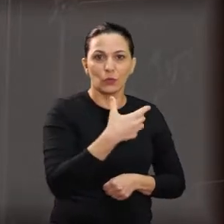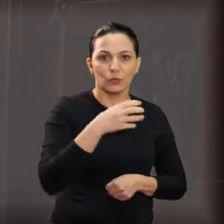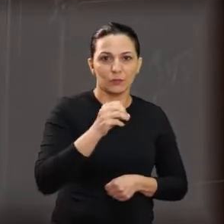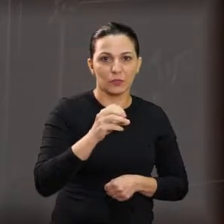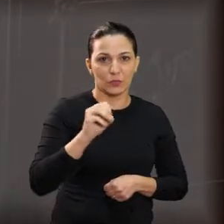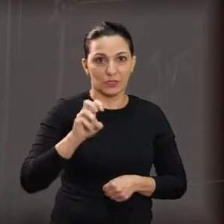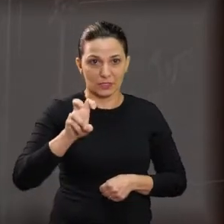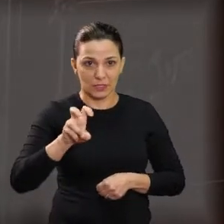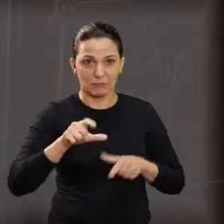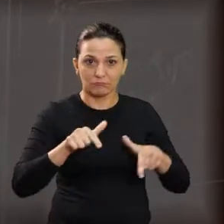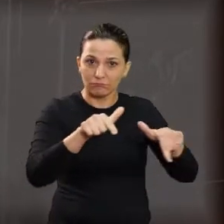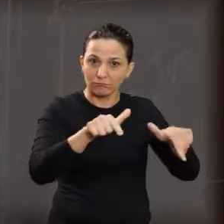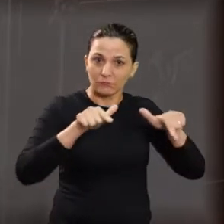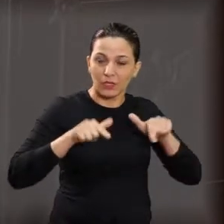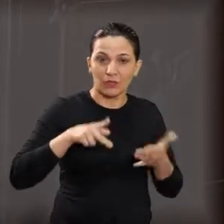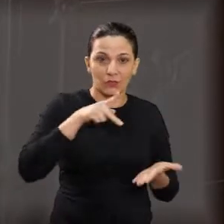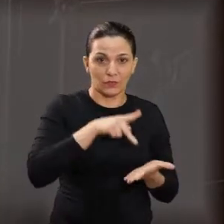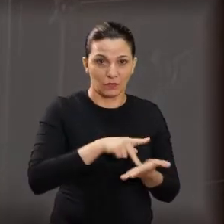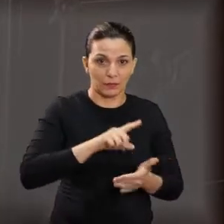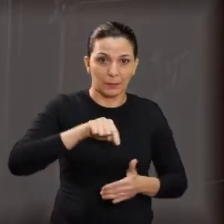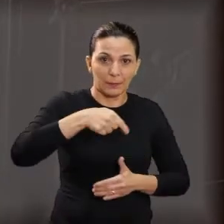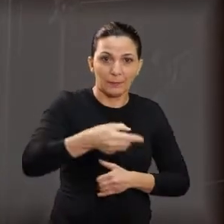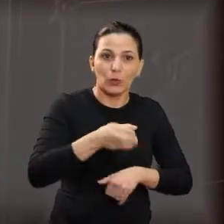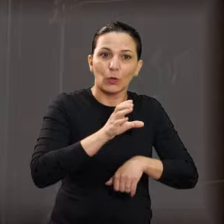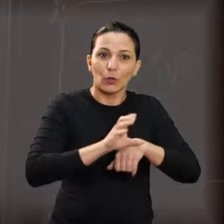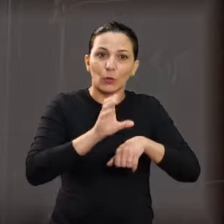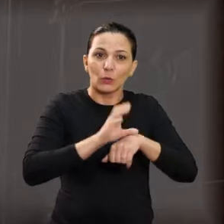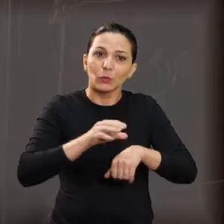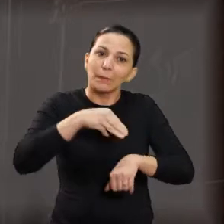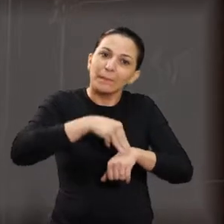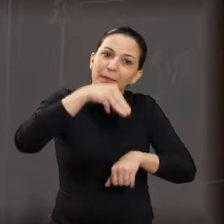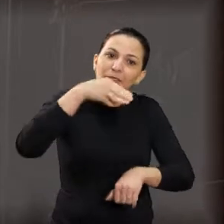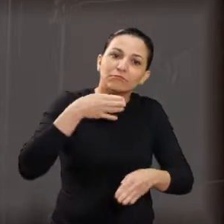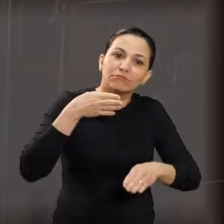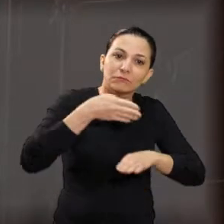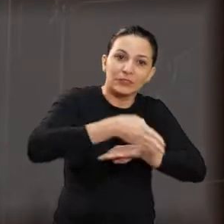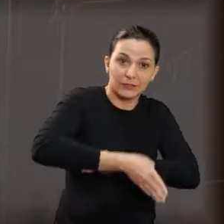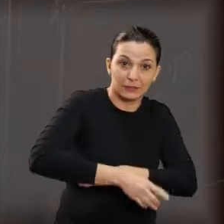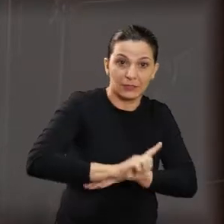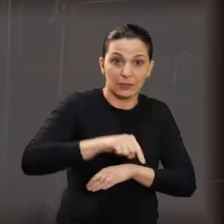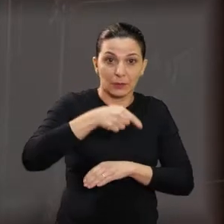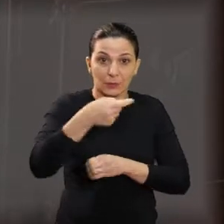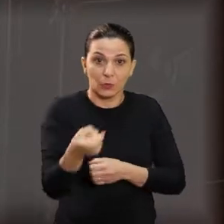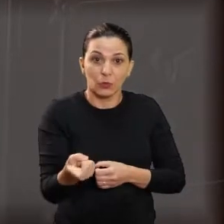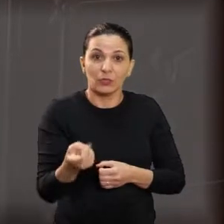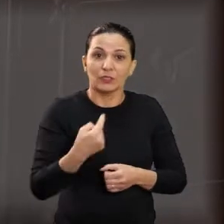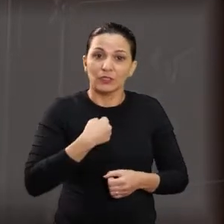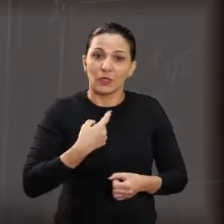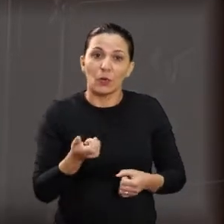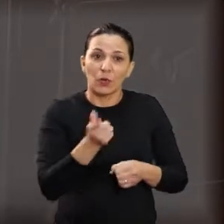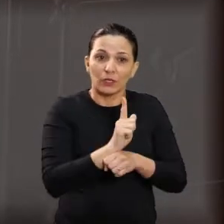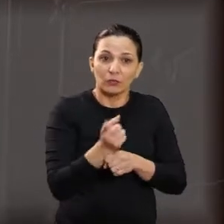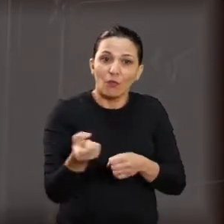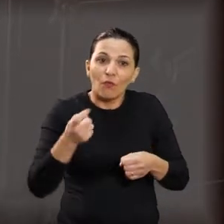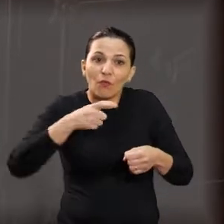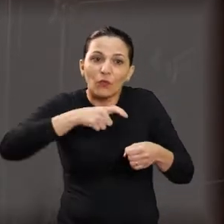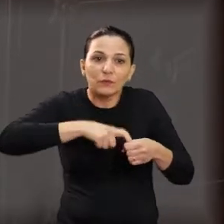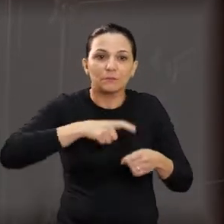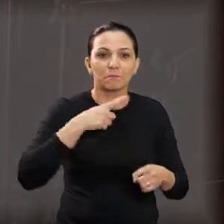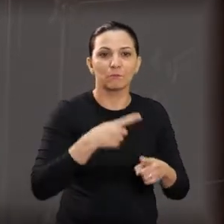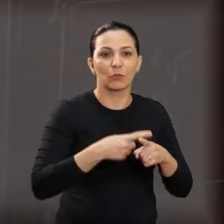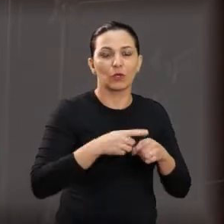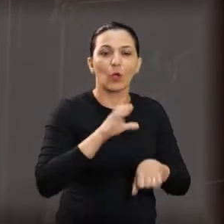formatura. E depois eu já entrei no mestrado, depois eu retornei para o curso da graduação, né, para